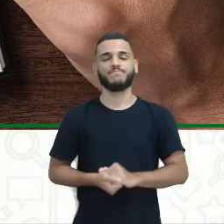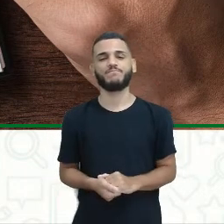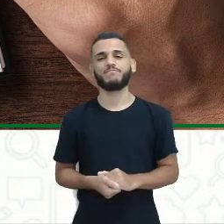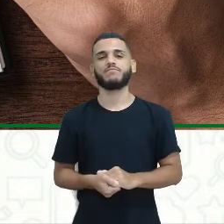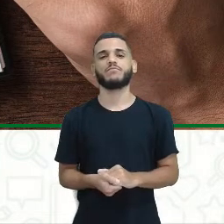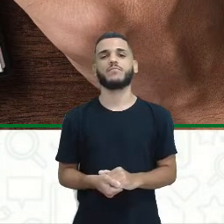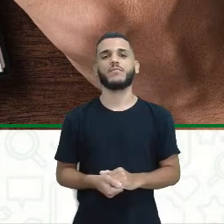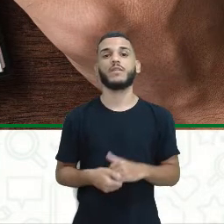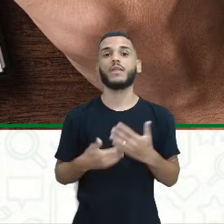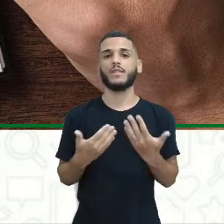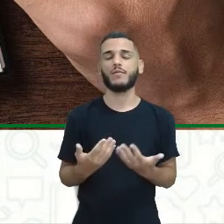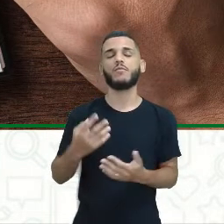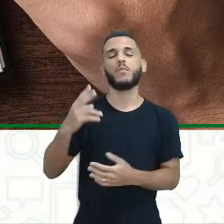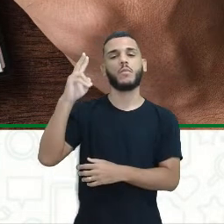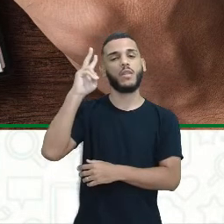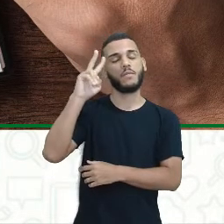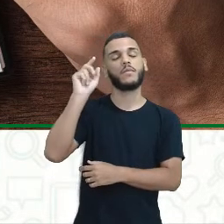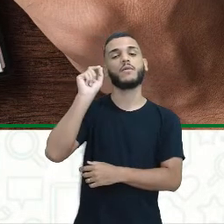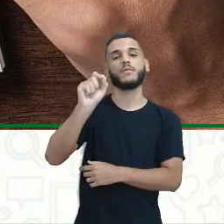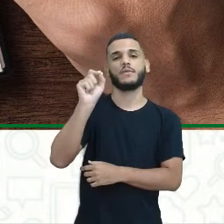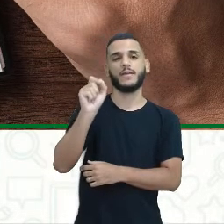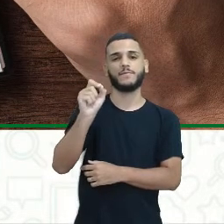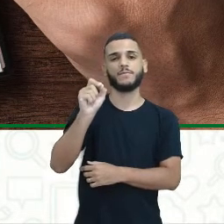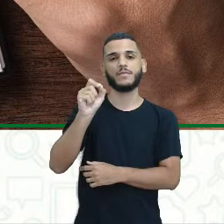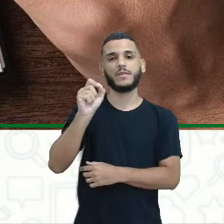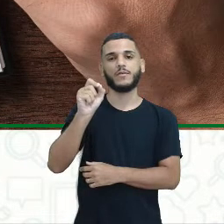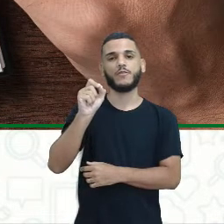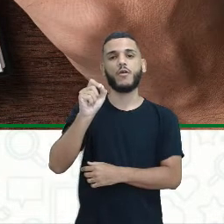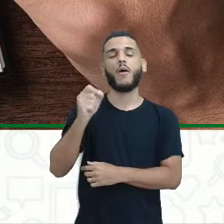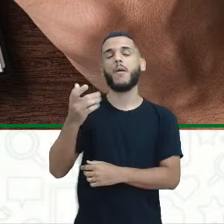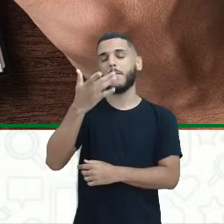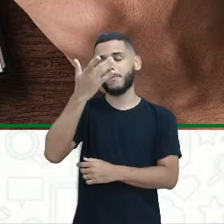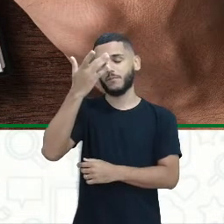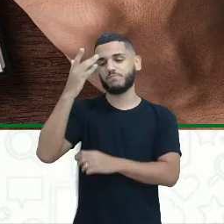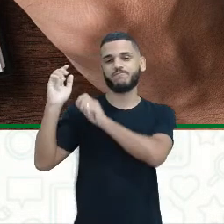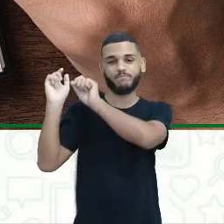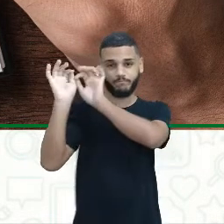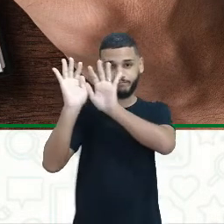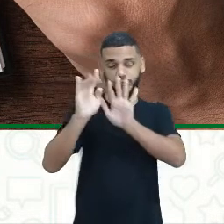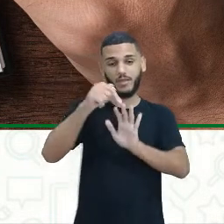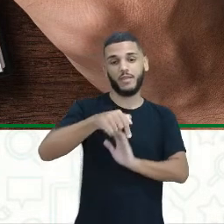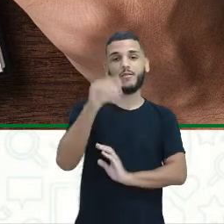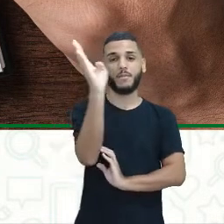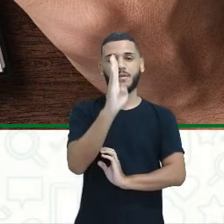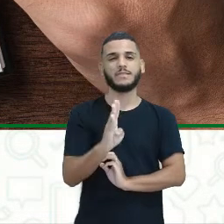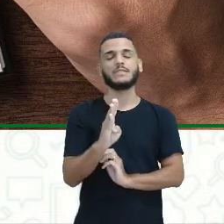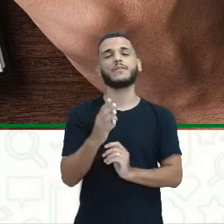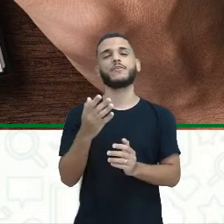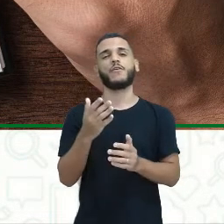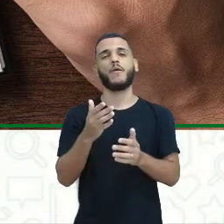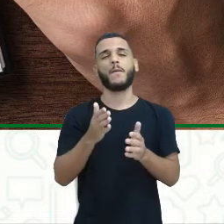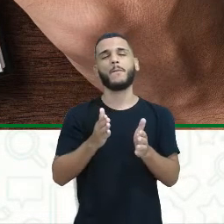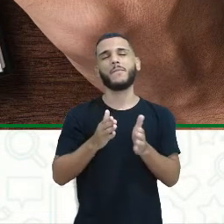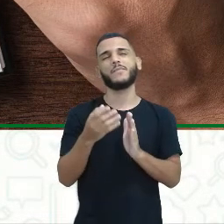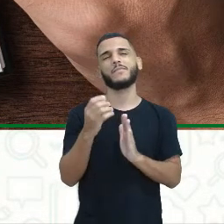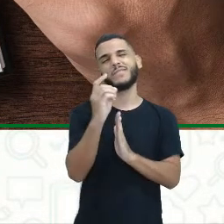vamos lembrar que os primeiros africanos começaram a chegar ao Brasil por volta da década de